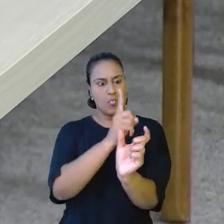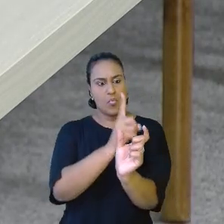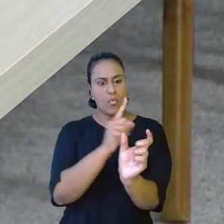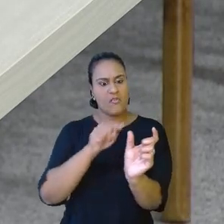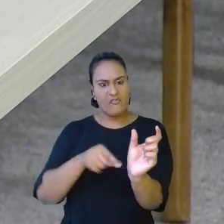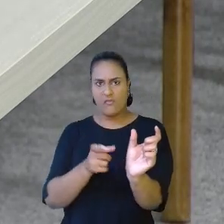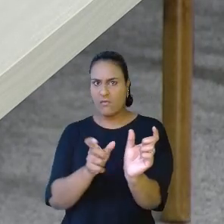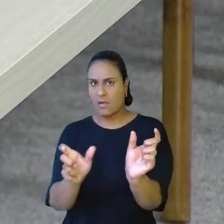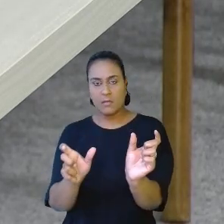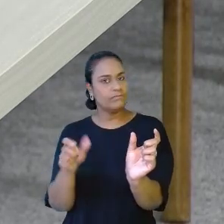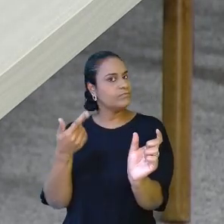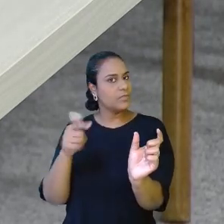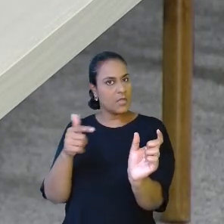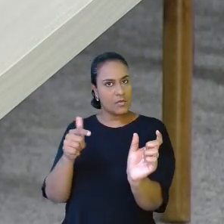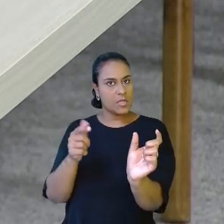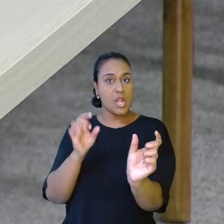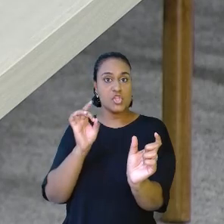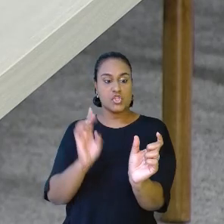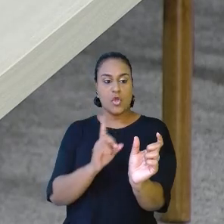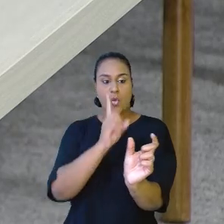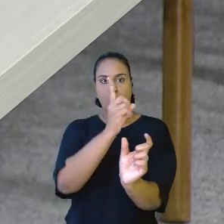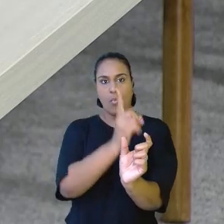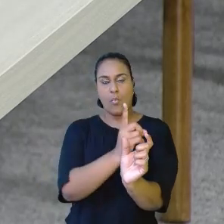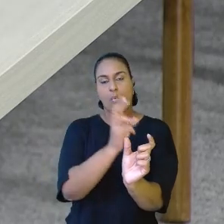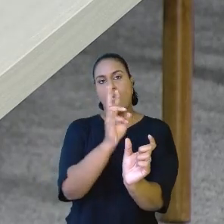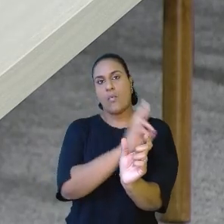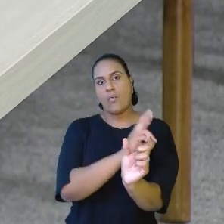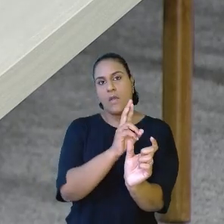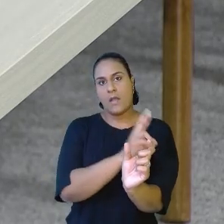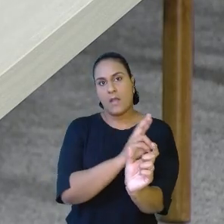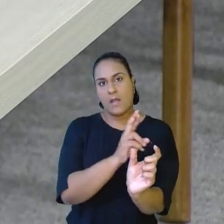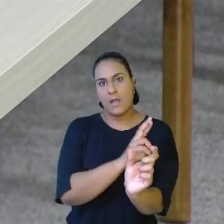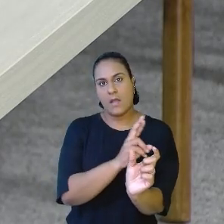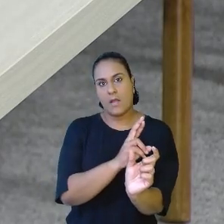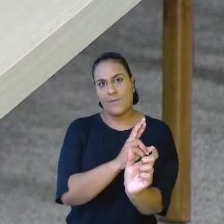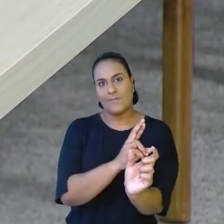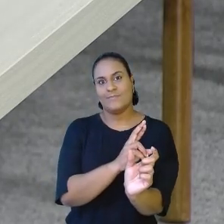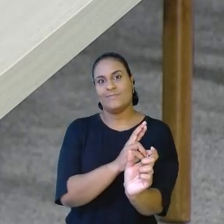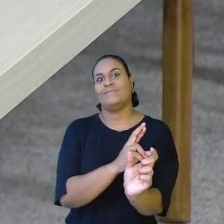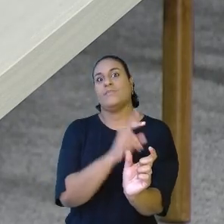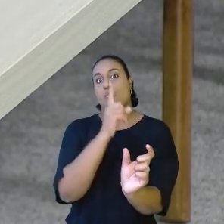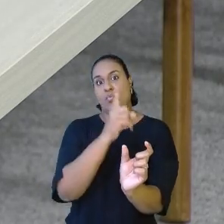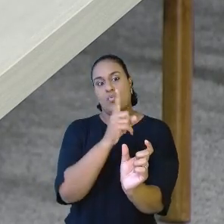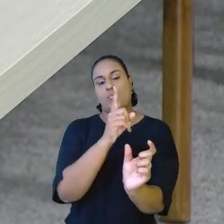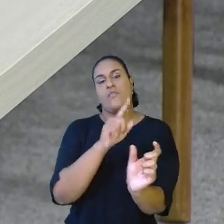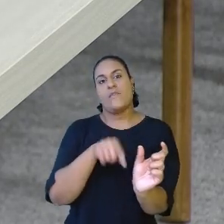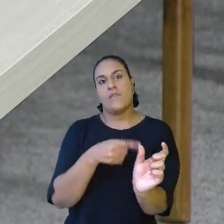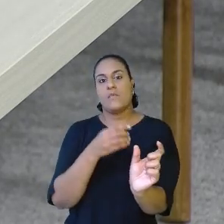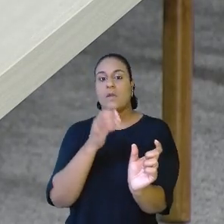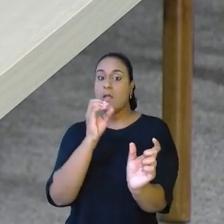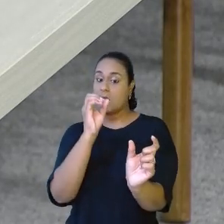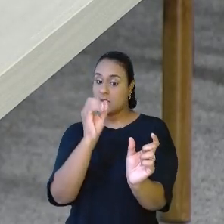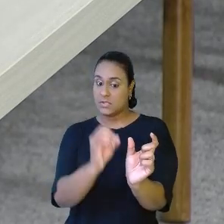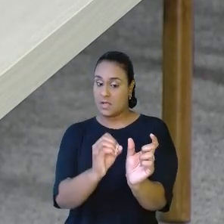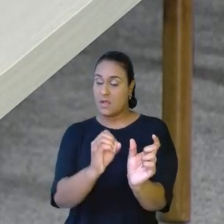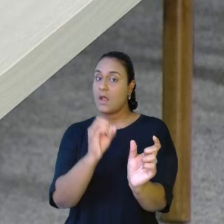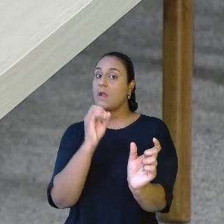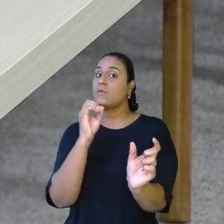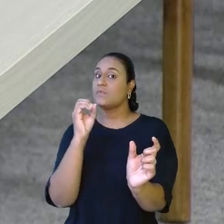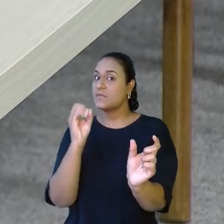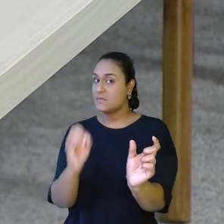só tivemos o inteiro. Então, olha como representamos o 1, a vírgula e preenchemos as